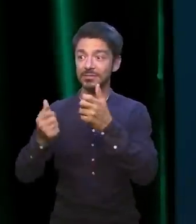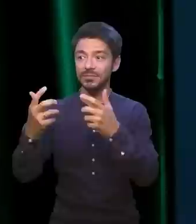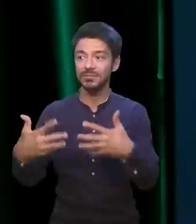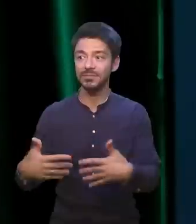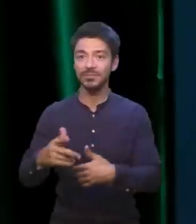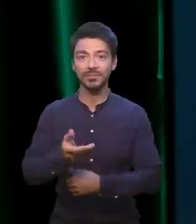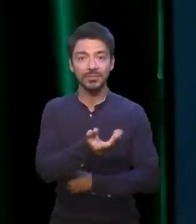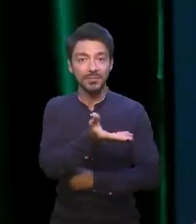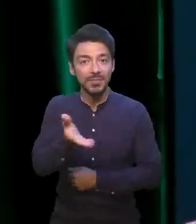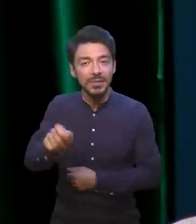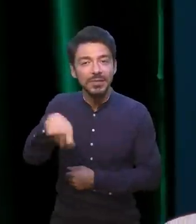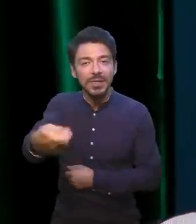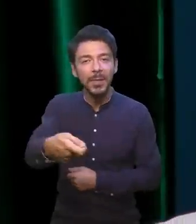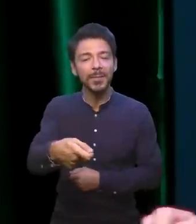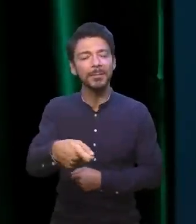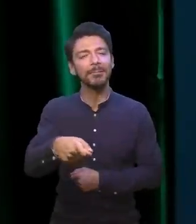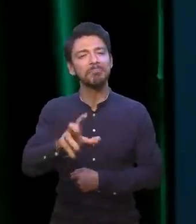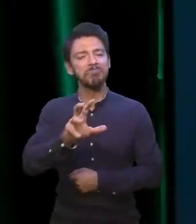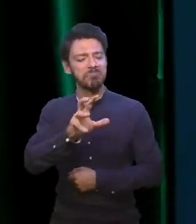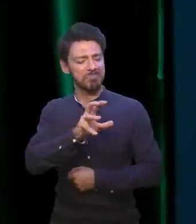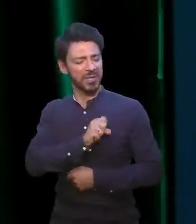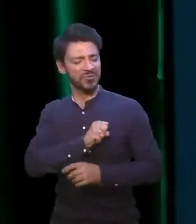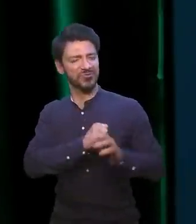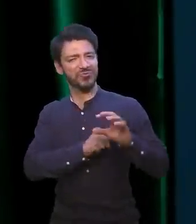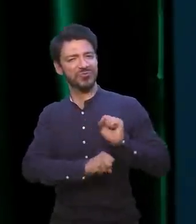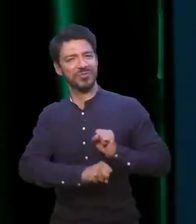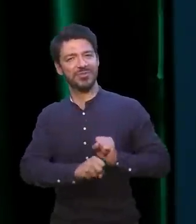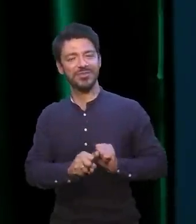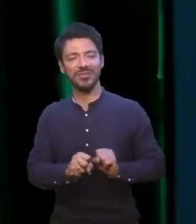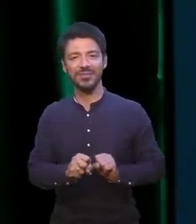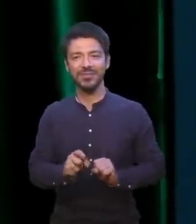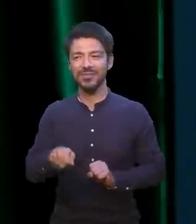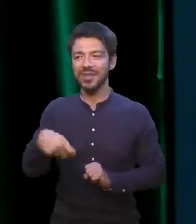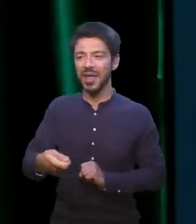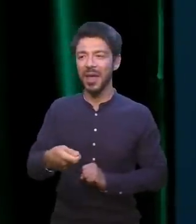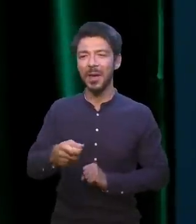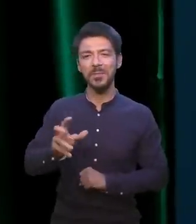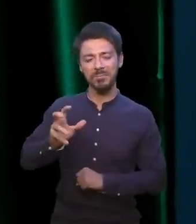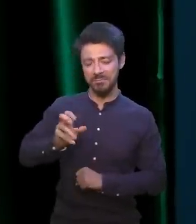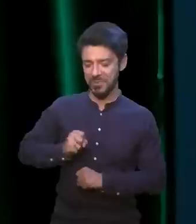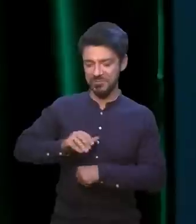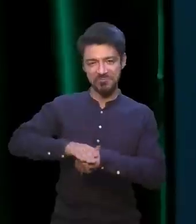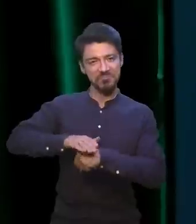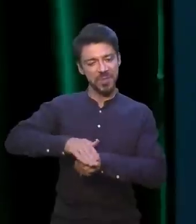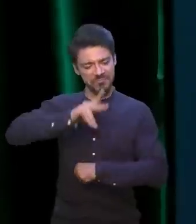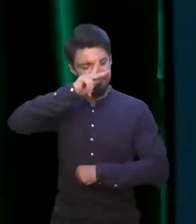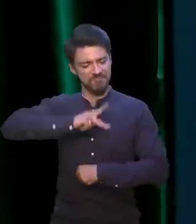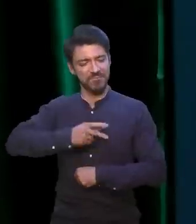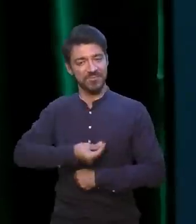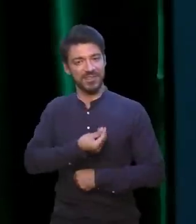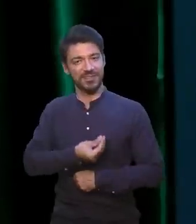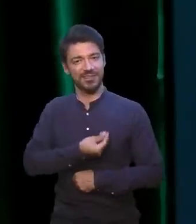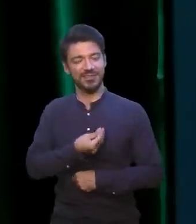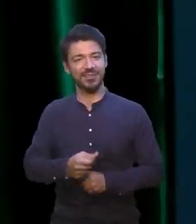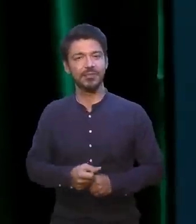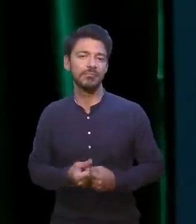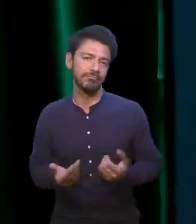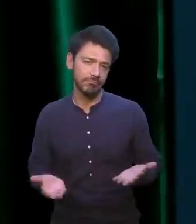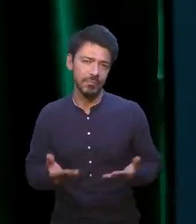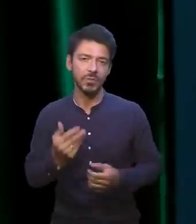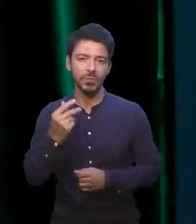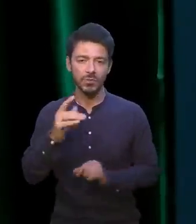paixão, a minha longa dor, o amor da minha vida. Porque naturalmente que Jesus se